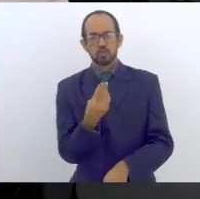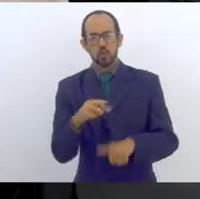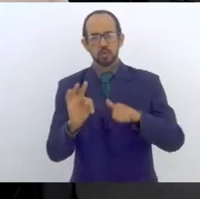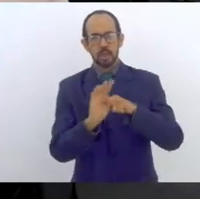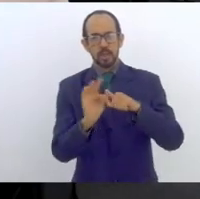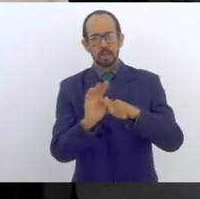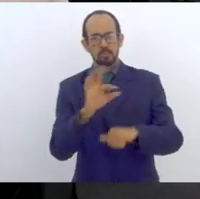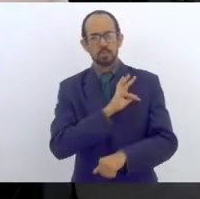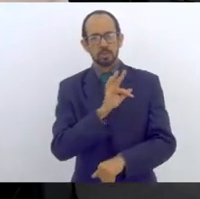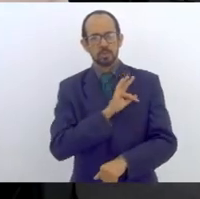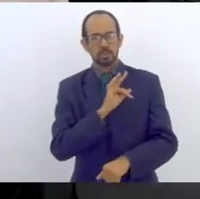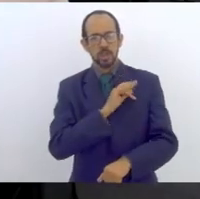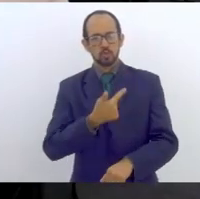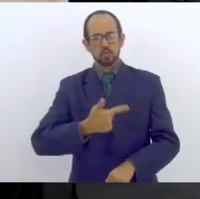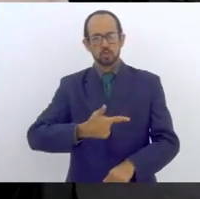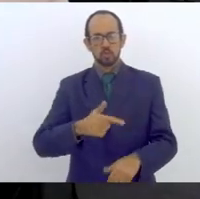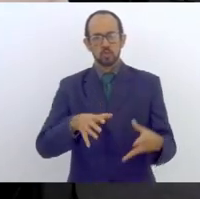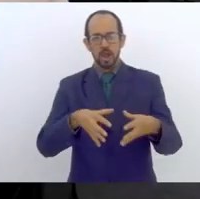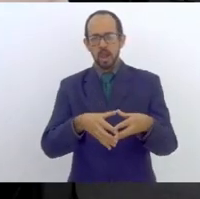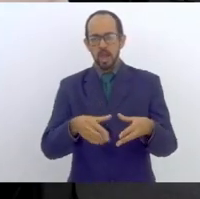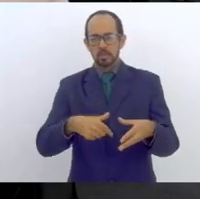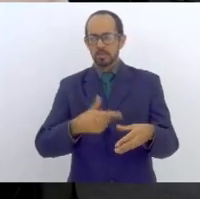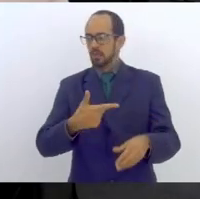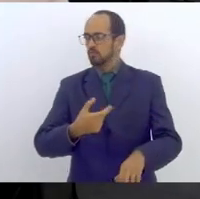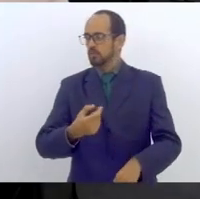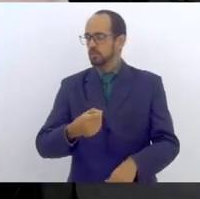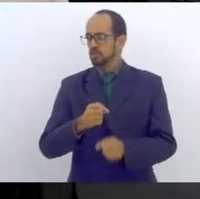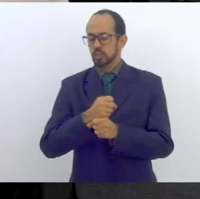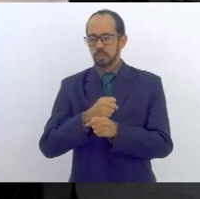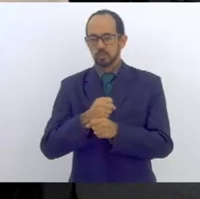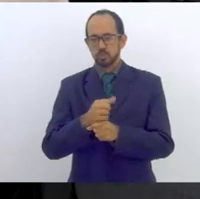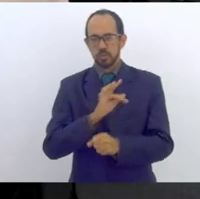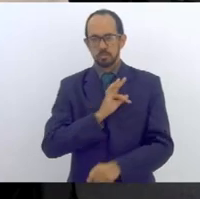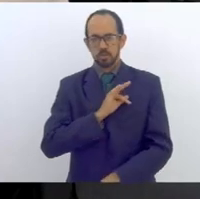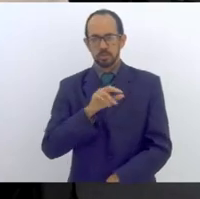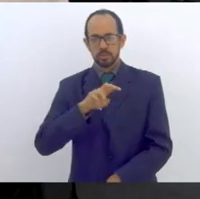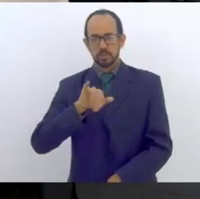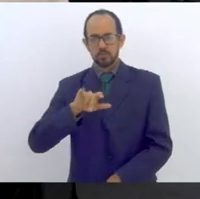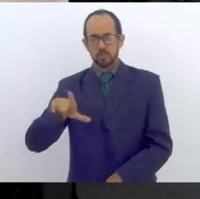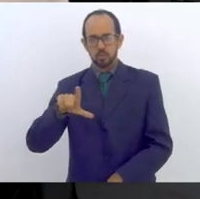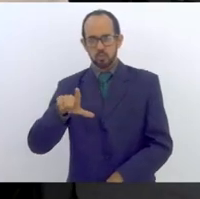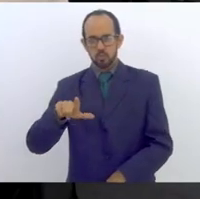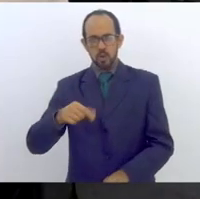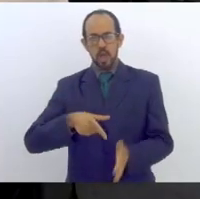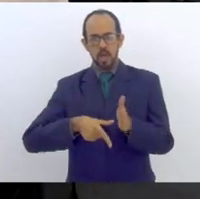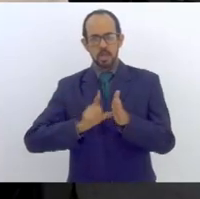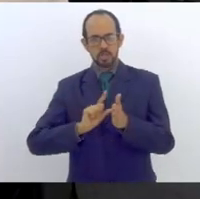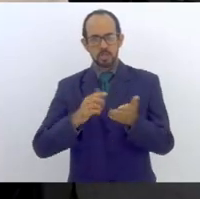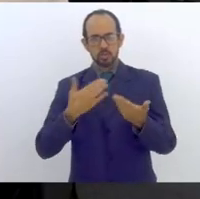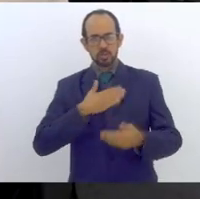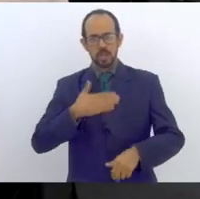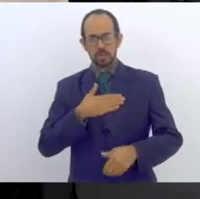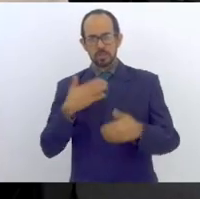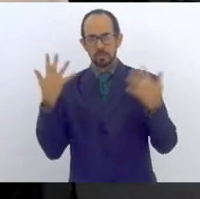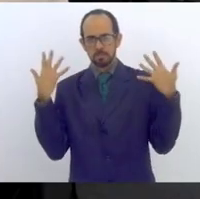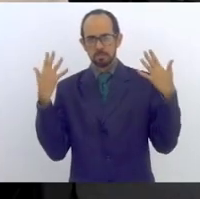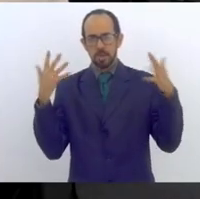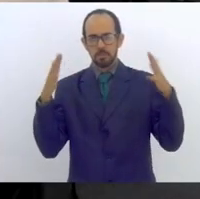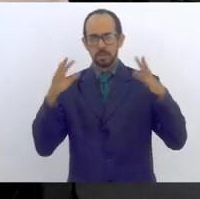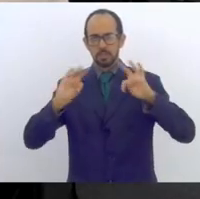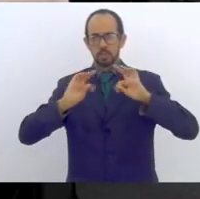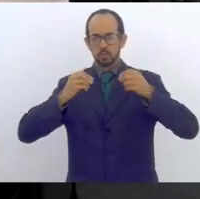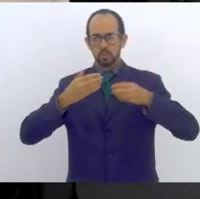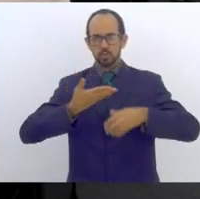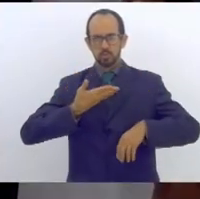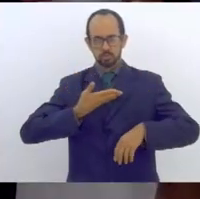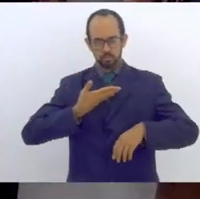classe A praticamente 20 anos na Polícia Civil queria antes de tudo com grato lá o nosso colega e admirado